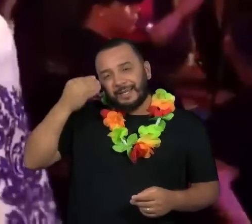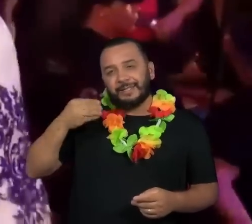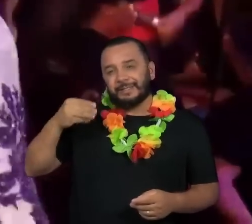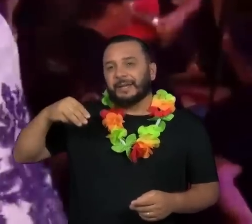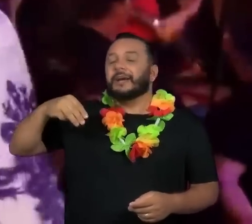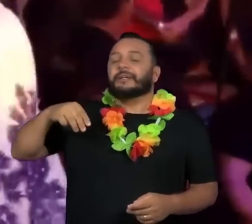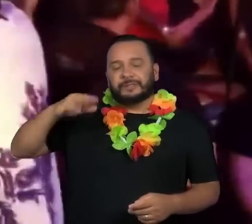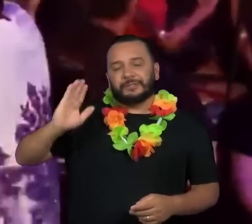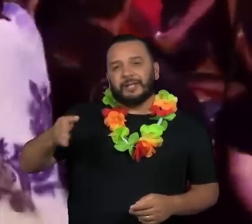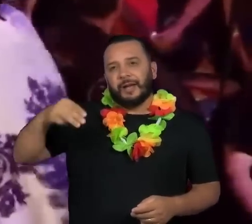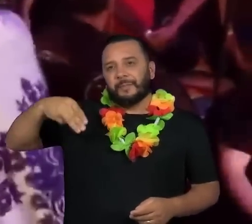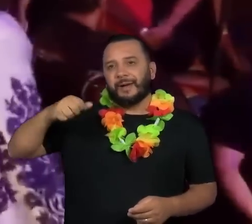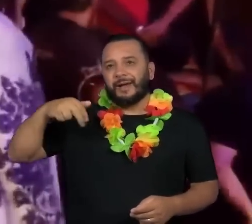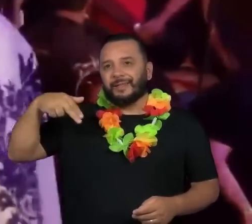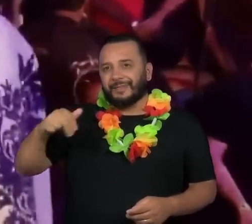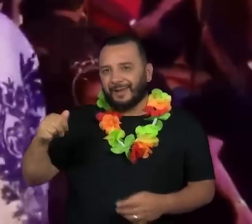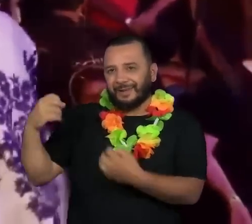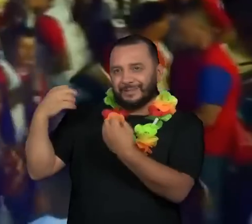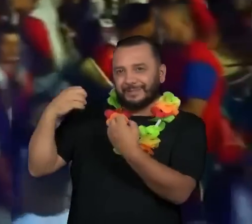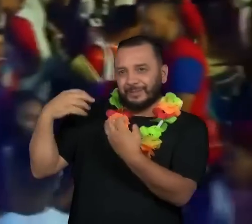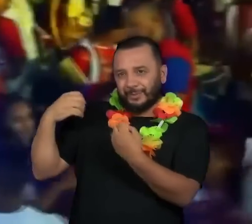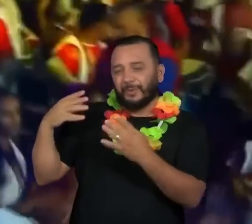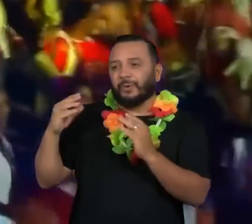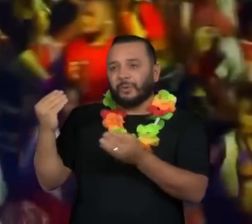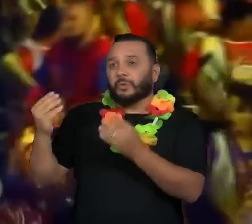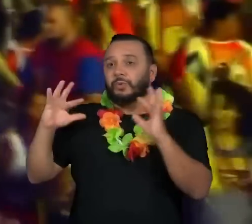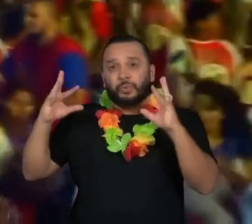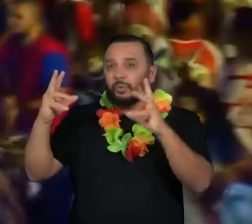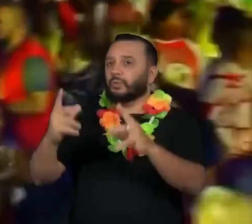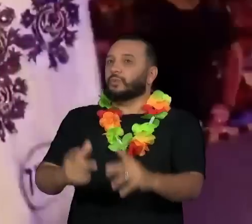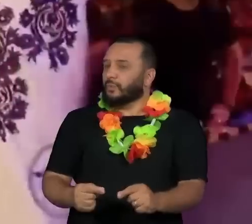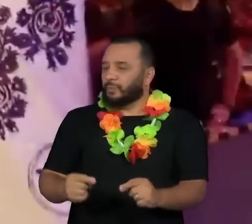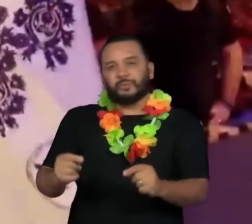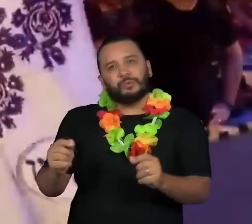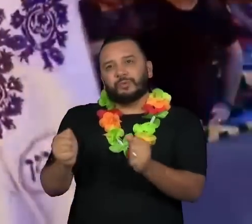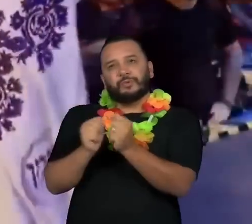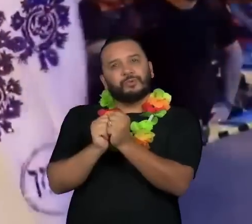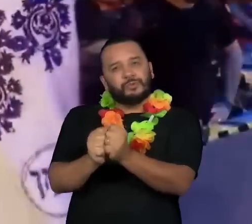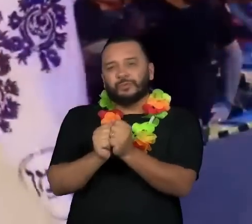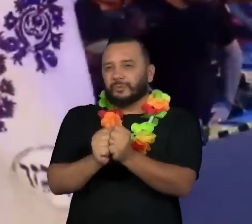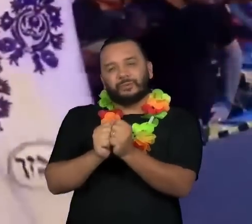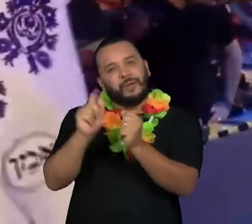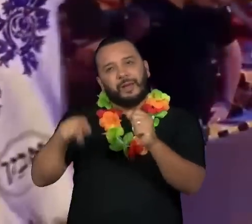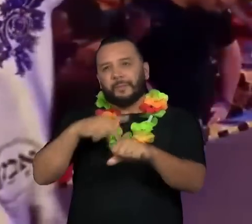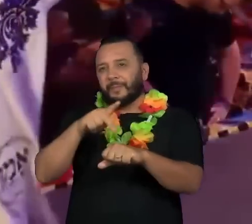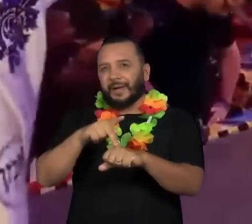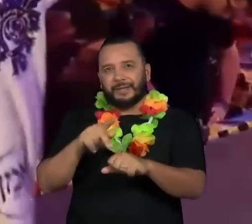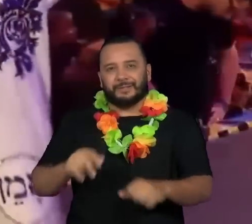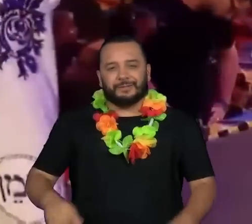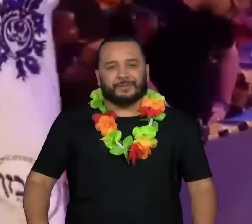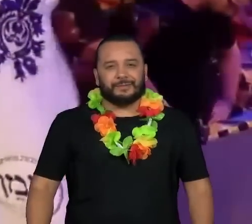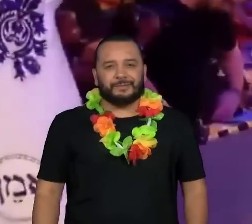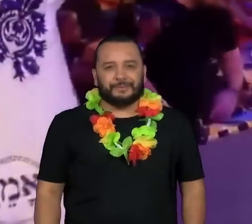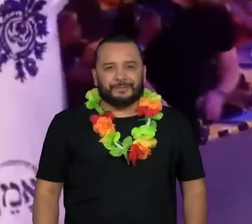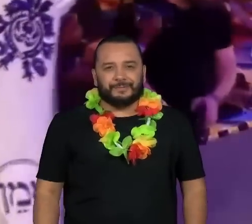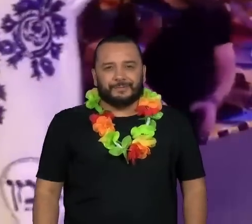olhar diferenciado, entender que todo mundo é uma nação só quando a gente junta, isso é fantástico. Eu vou mostrar pra vocês